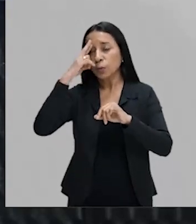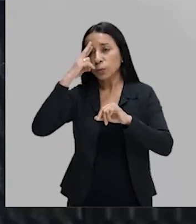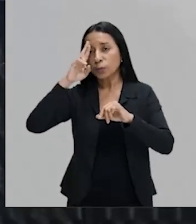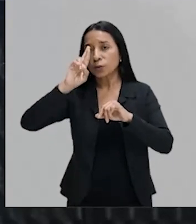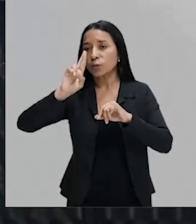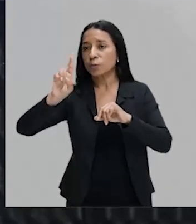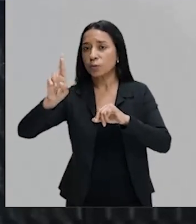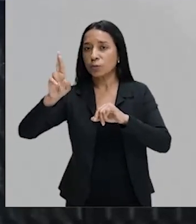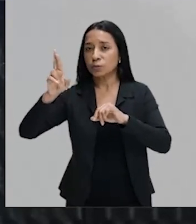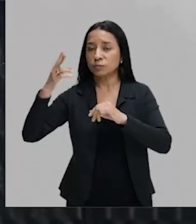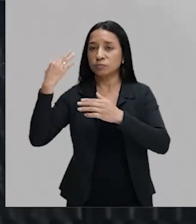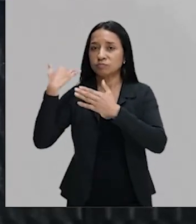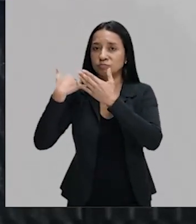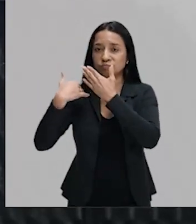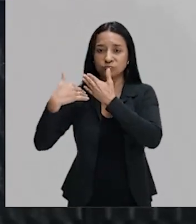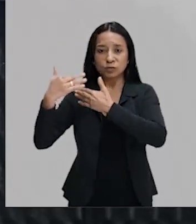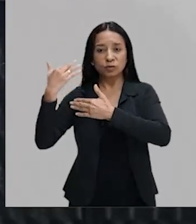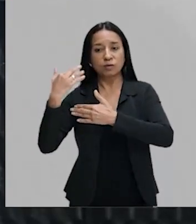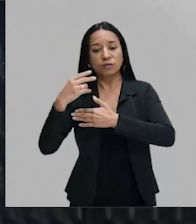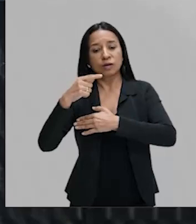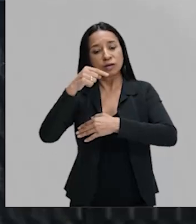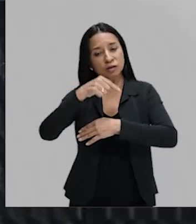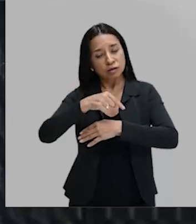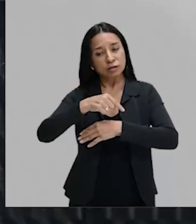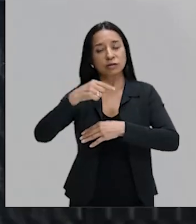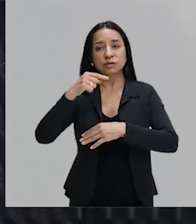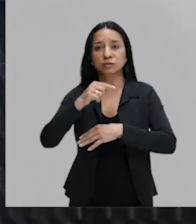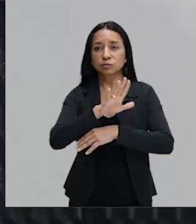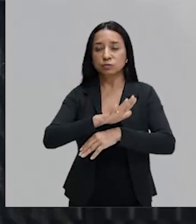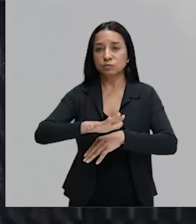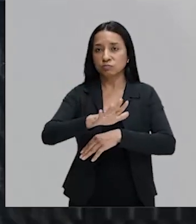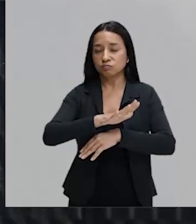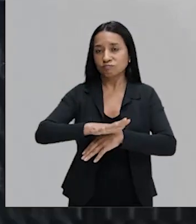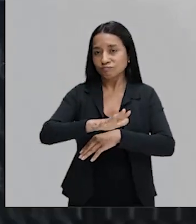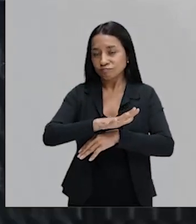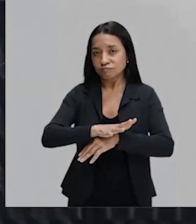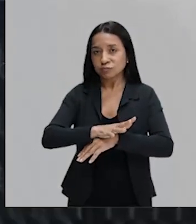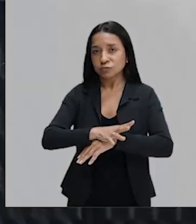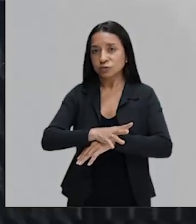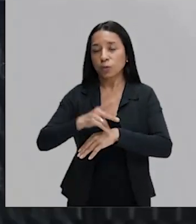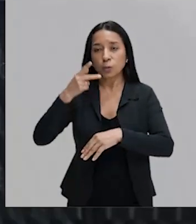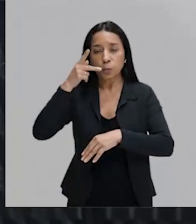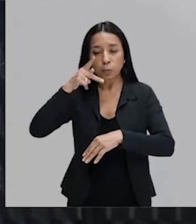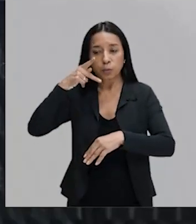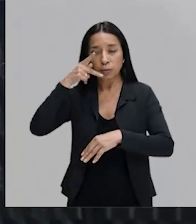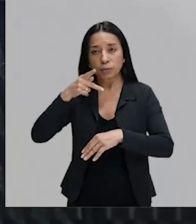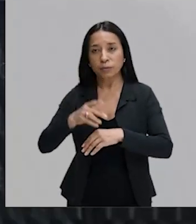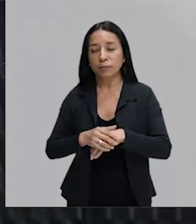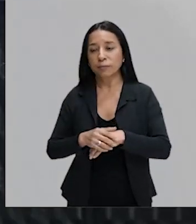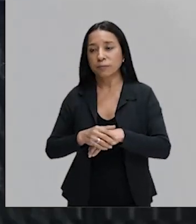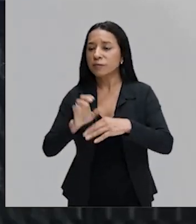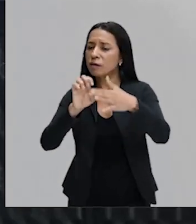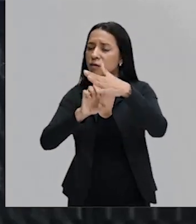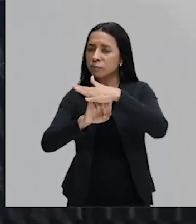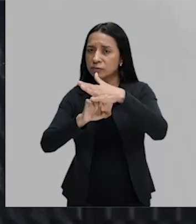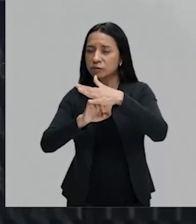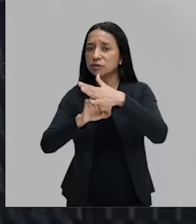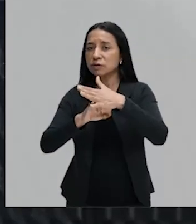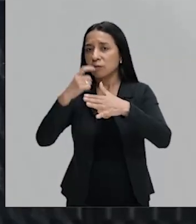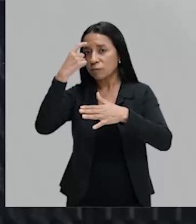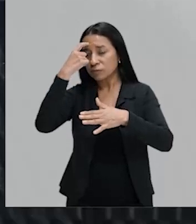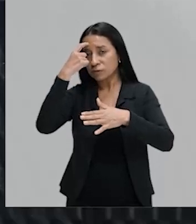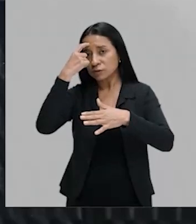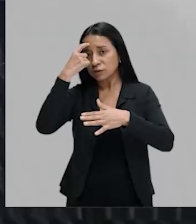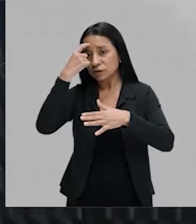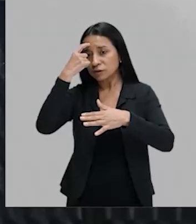senhores do café, lá da região do Vale do Paraíba. Então, uma mentalidade bem empresarial em relação a lidar